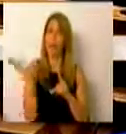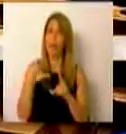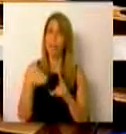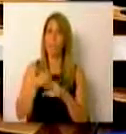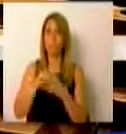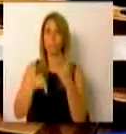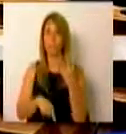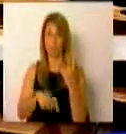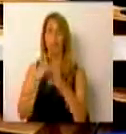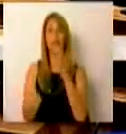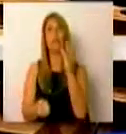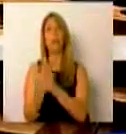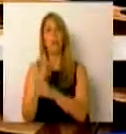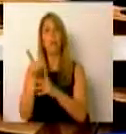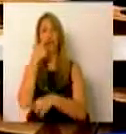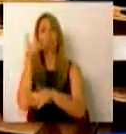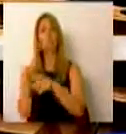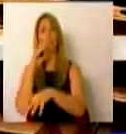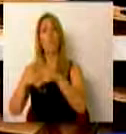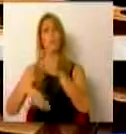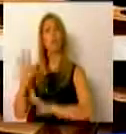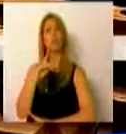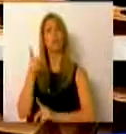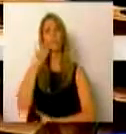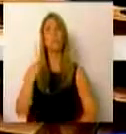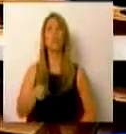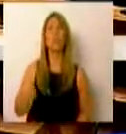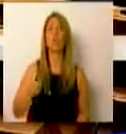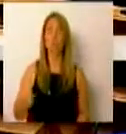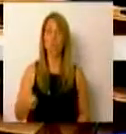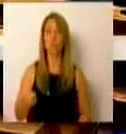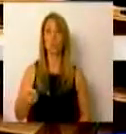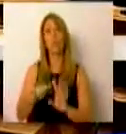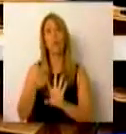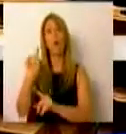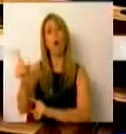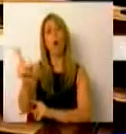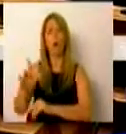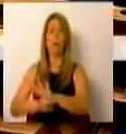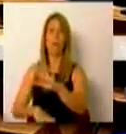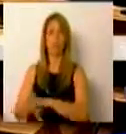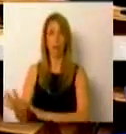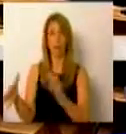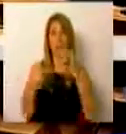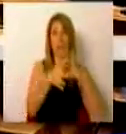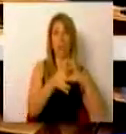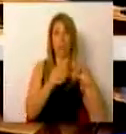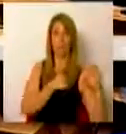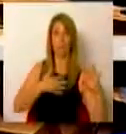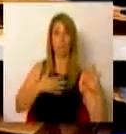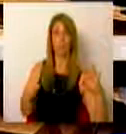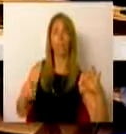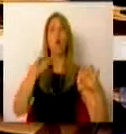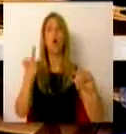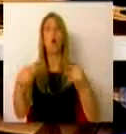seguros, aos quais são agregados os que ainda hoje são considerados mediador de seguros ligado, os agentes seguros e